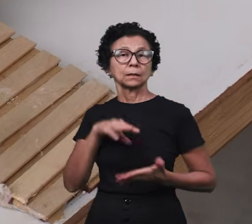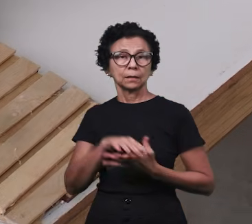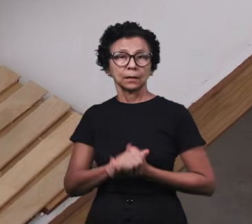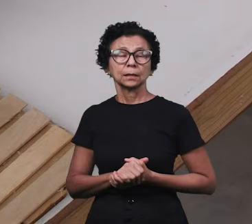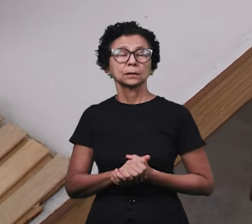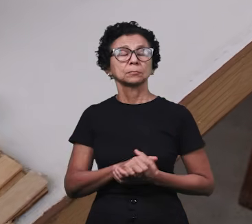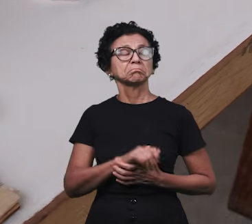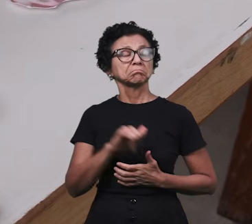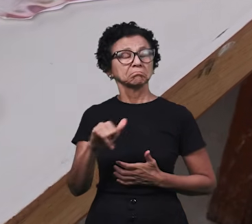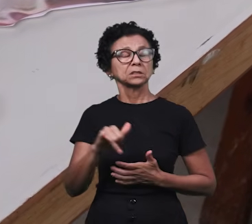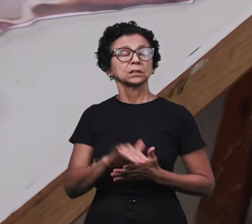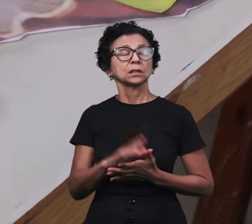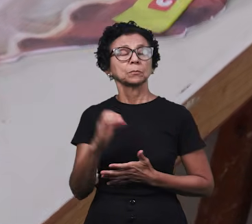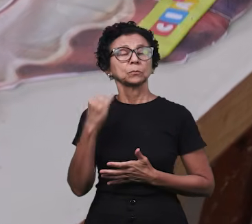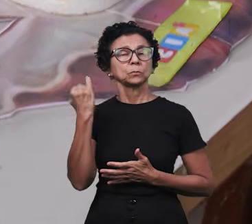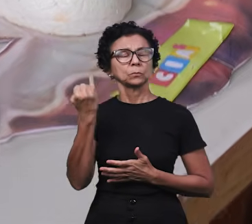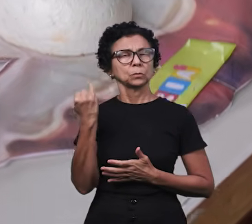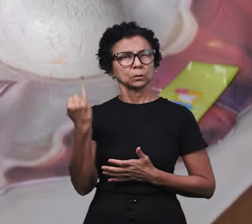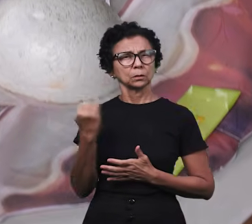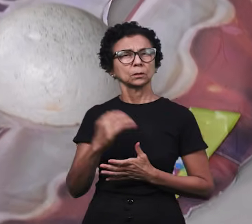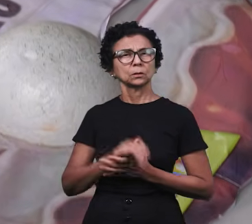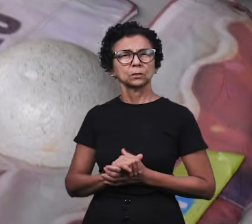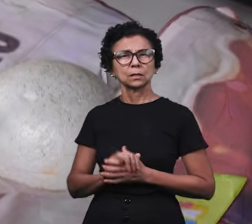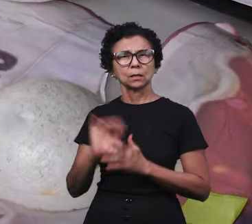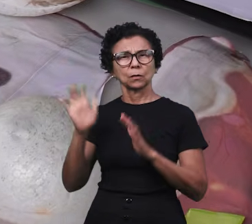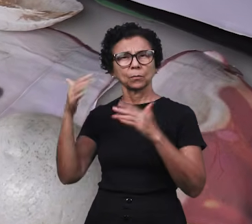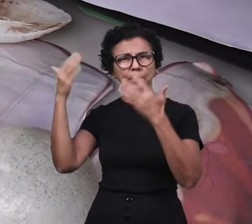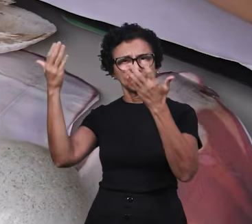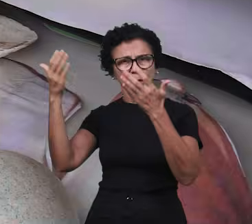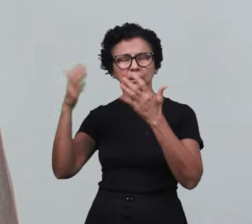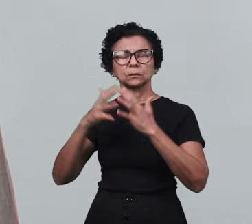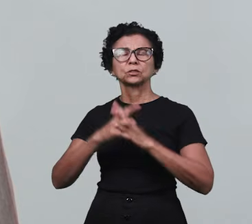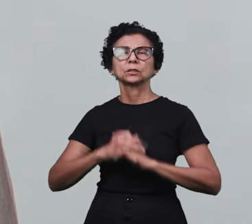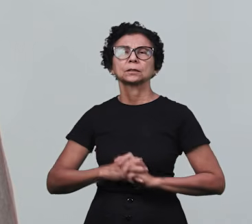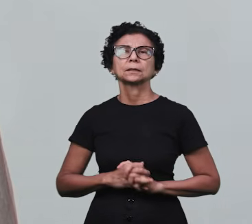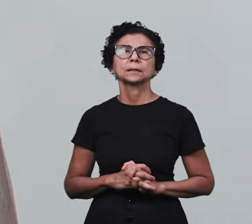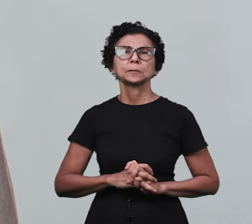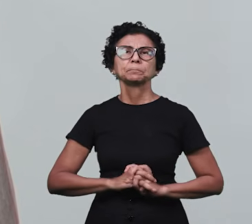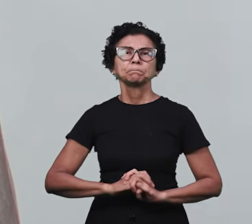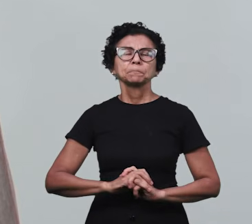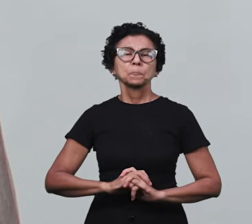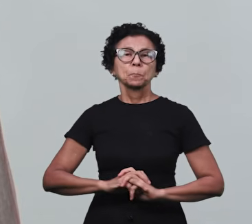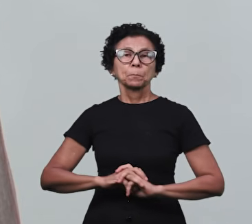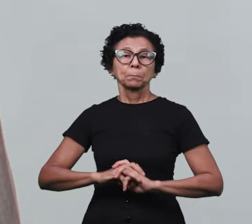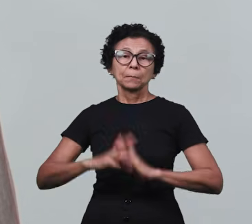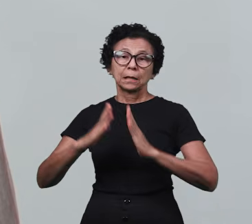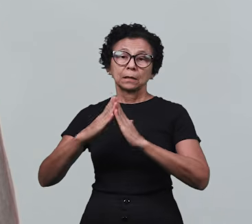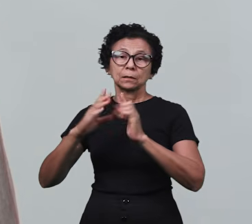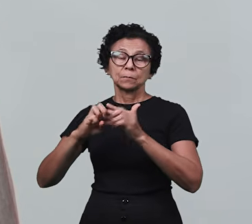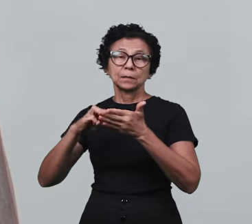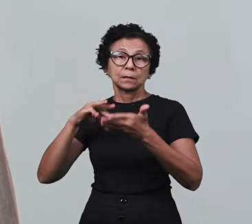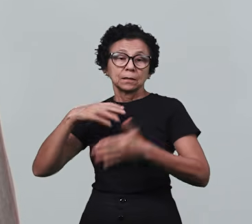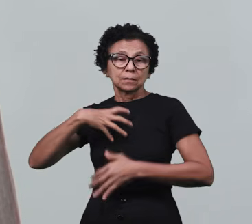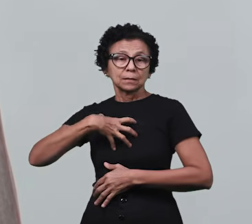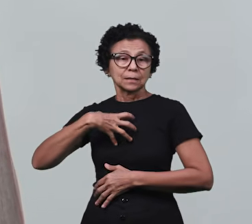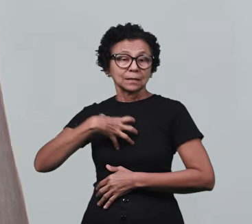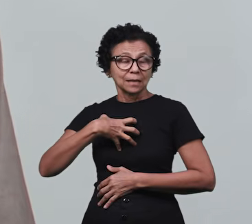trabalho de grande relevância que é legado do pastor Geudeti Gueiros. A igreja se sente